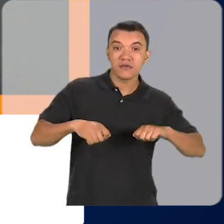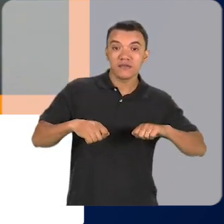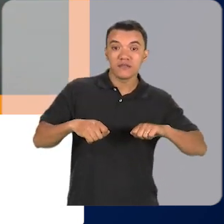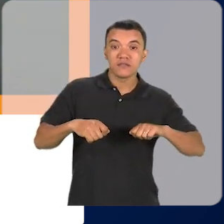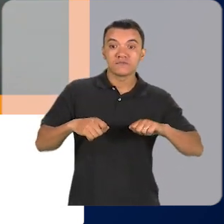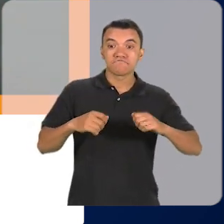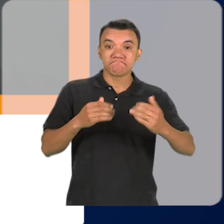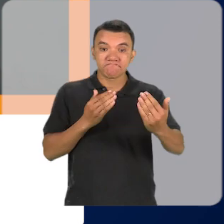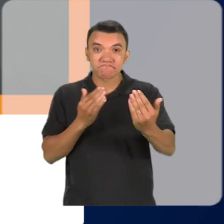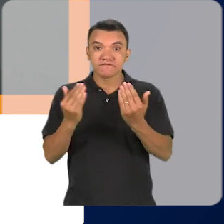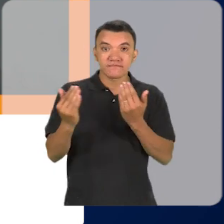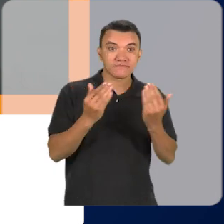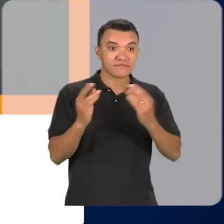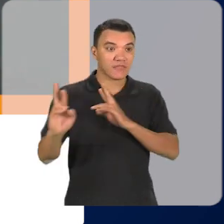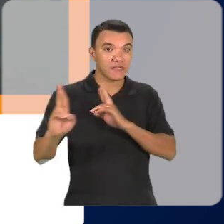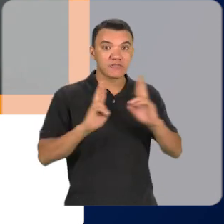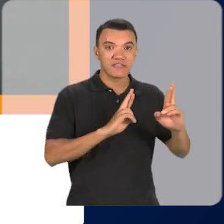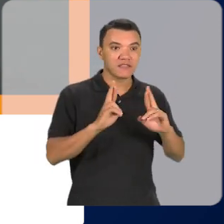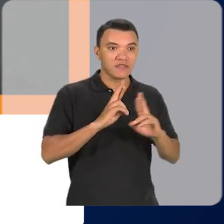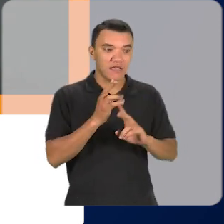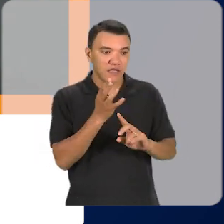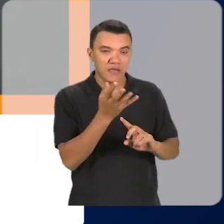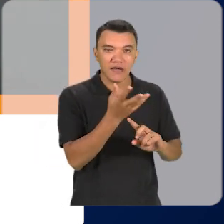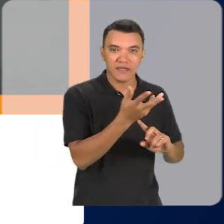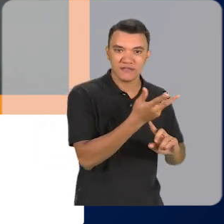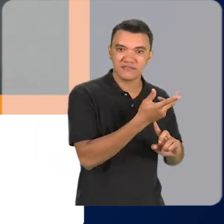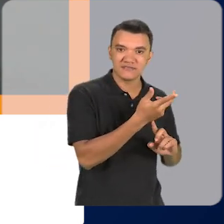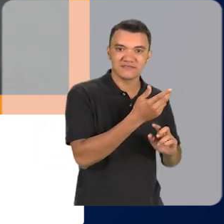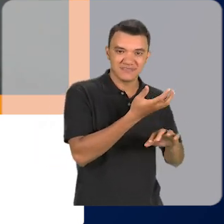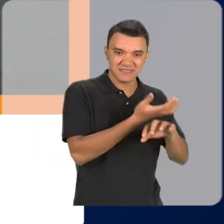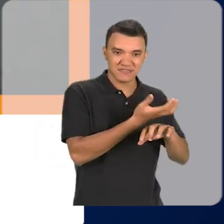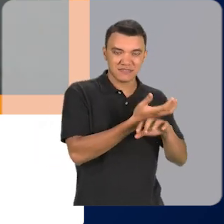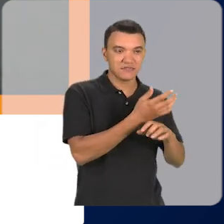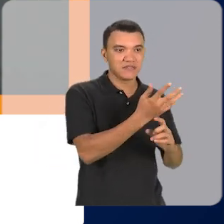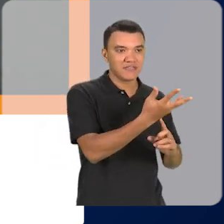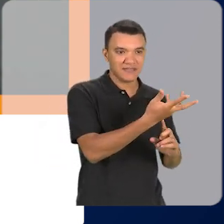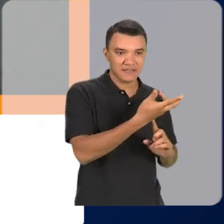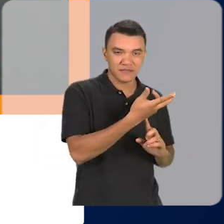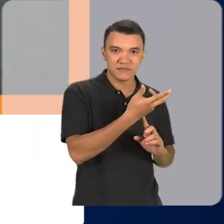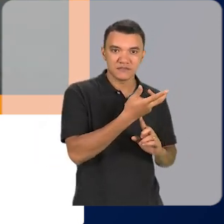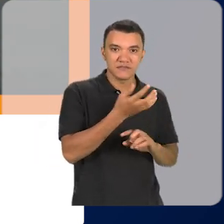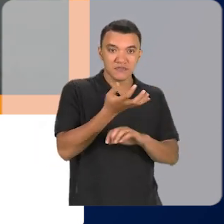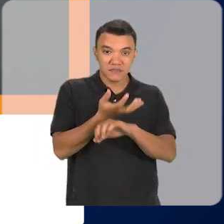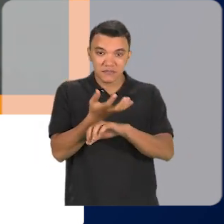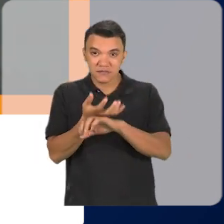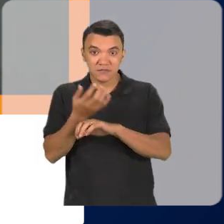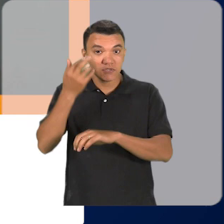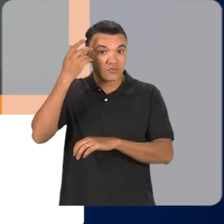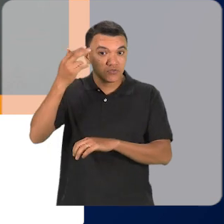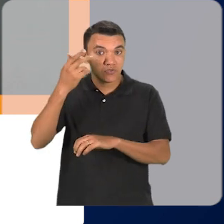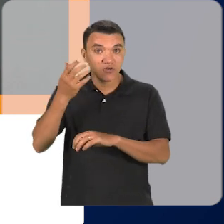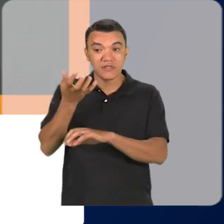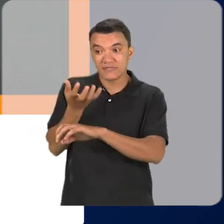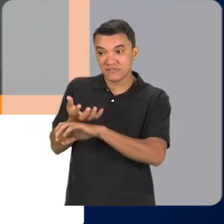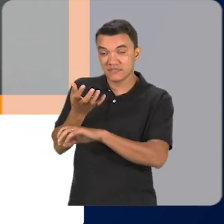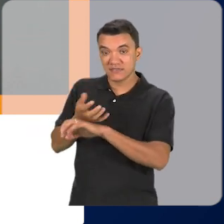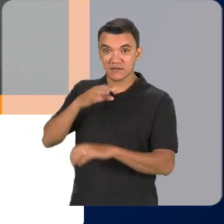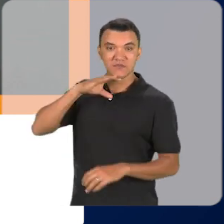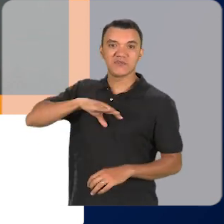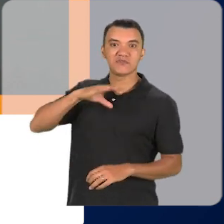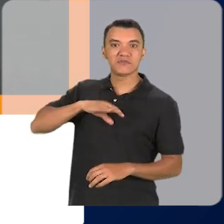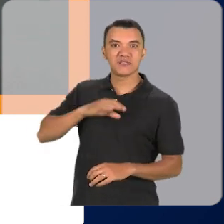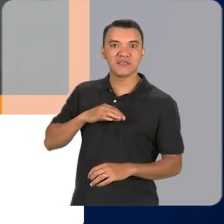as artes, entre a arte, entre a história e a língua portuguesa. Fora a professora Beth colocou